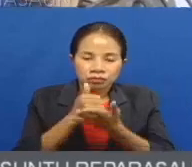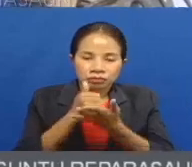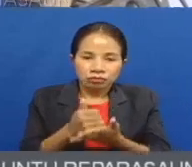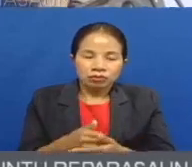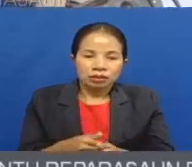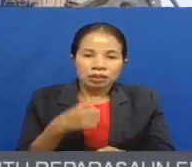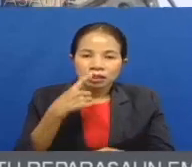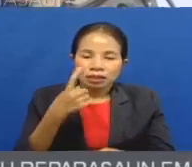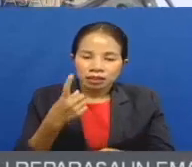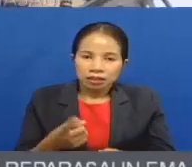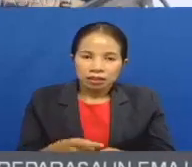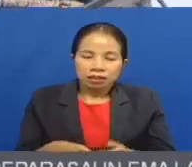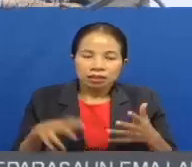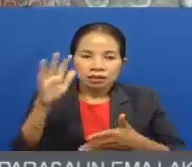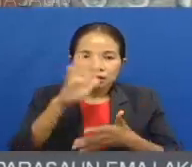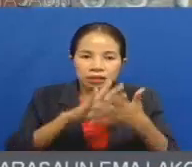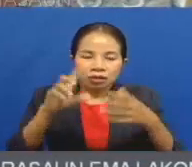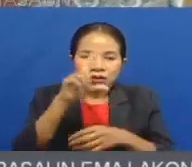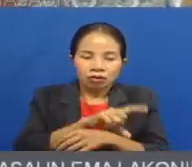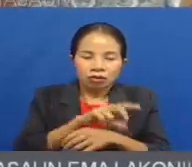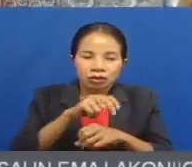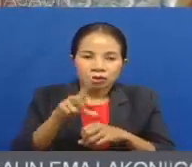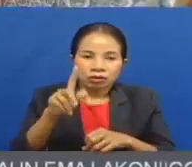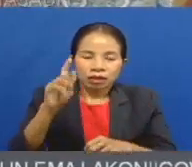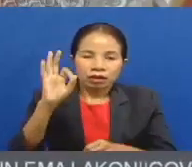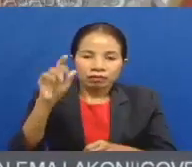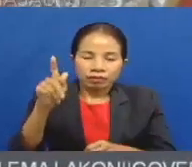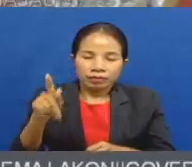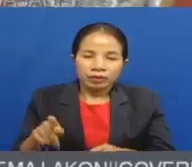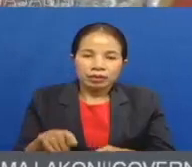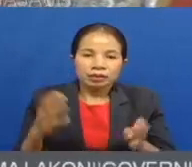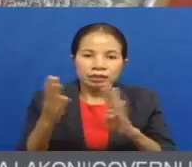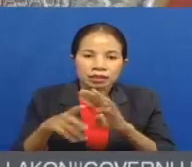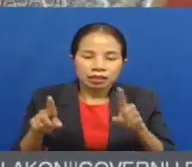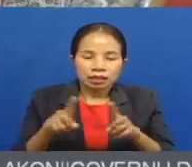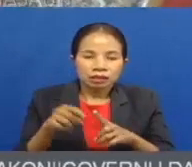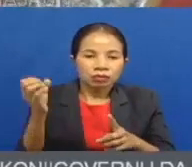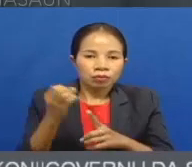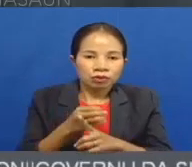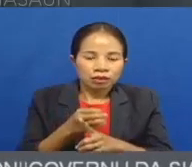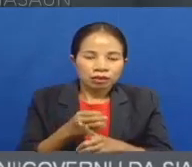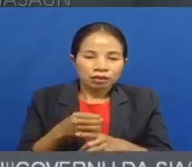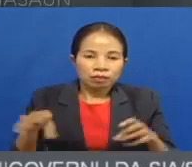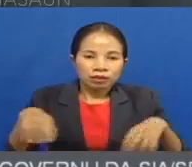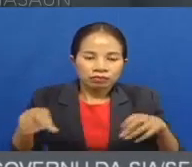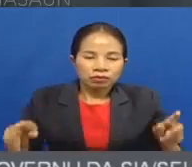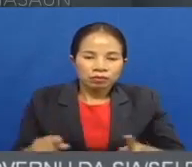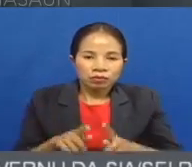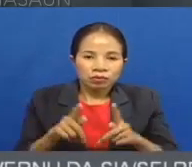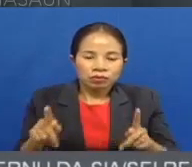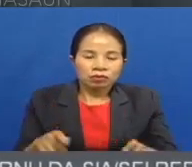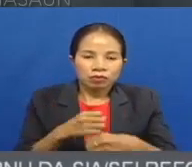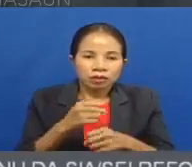Nia manifestamos aniversário Lourão Nacional Função Pública. Sai nessa oportunidade ba funcionário público